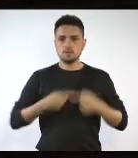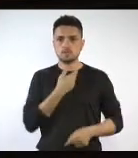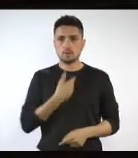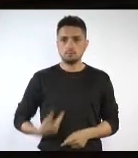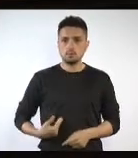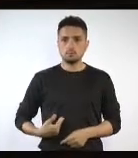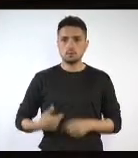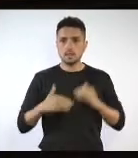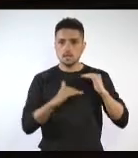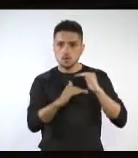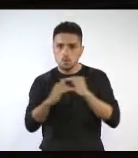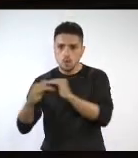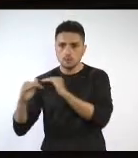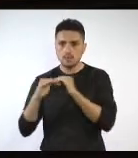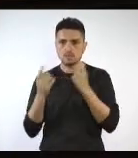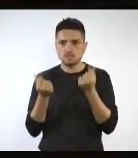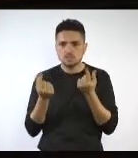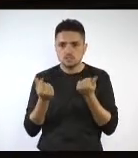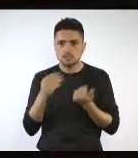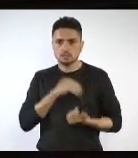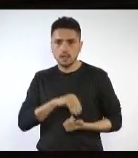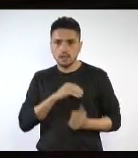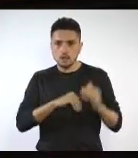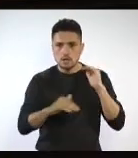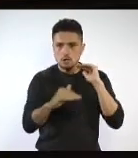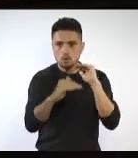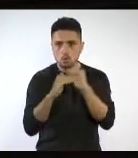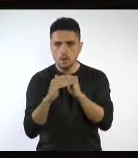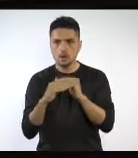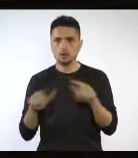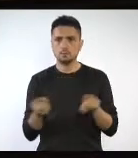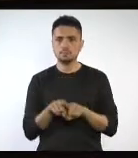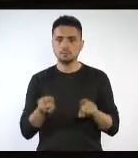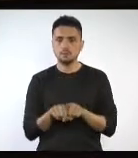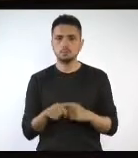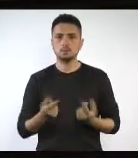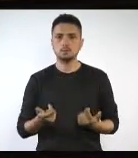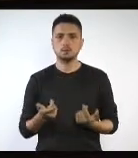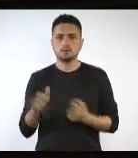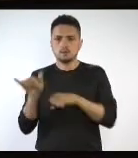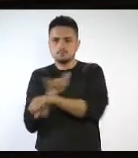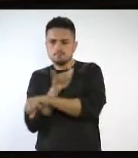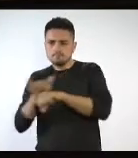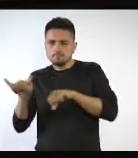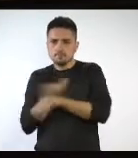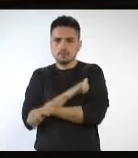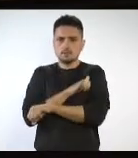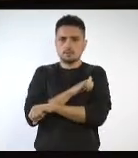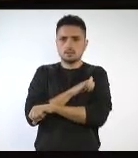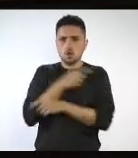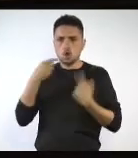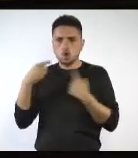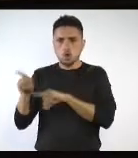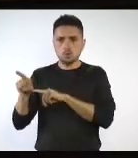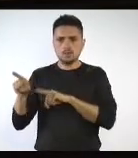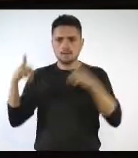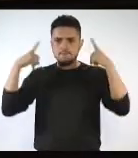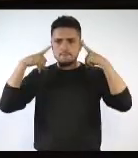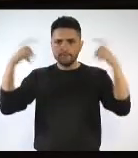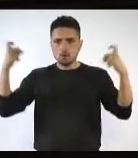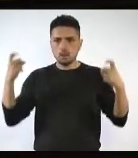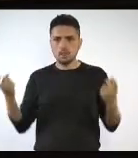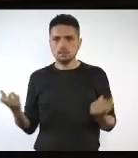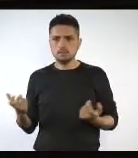de igualdade salarial, com políticas públicas de prevenção à violência doméstica,